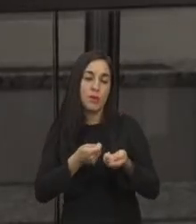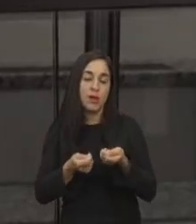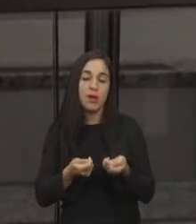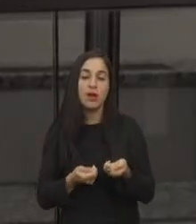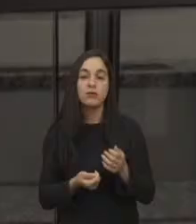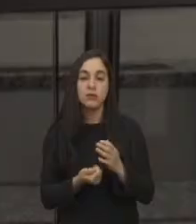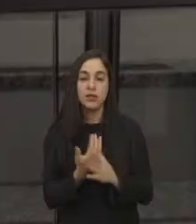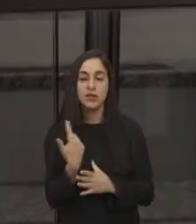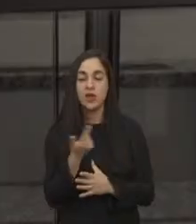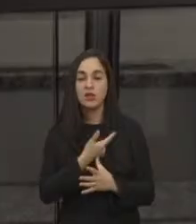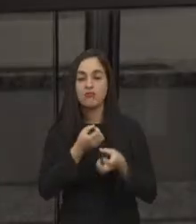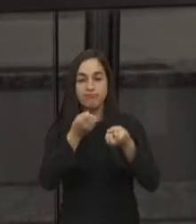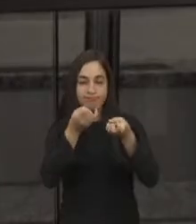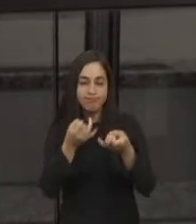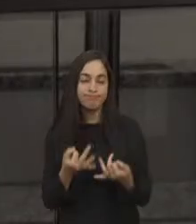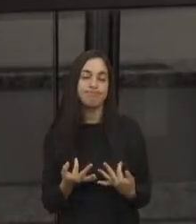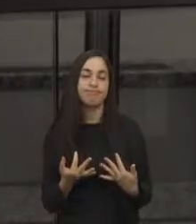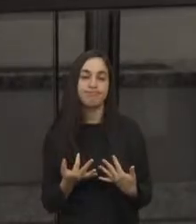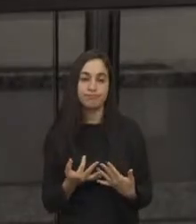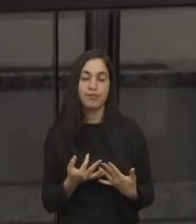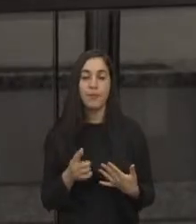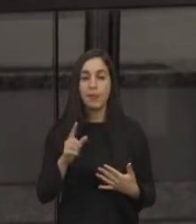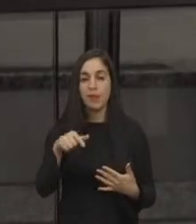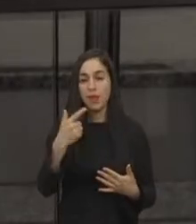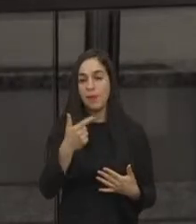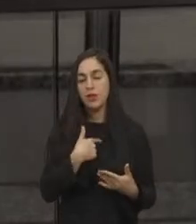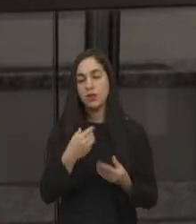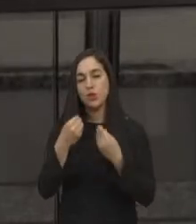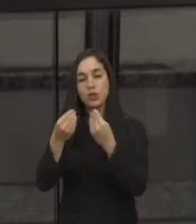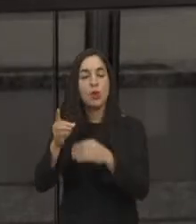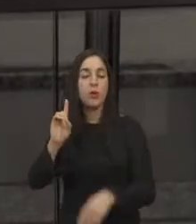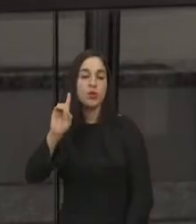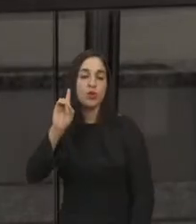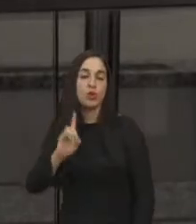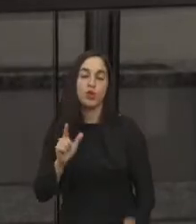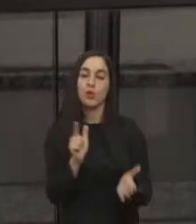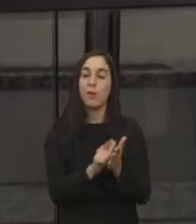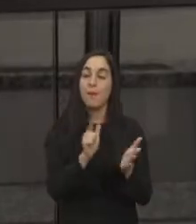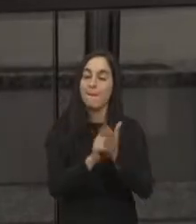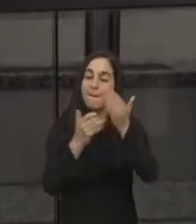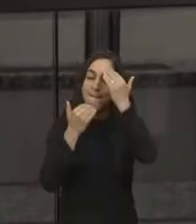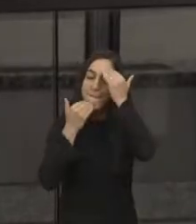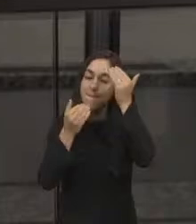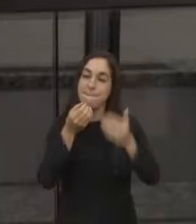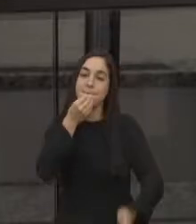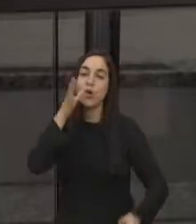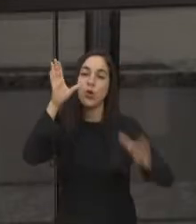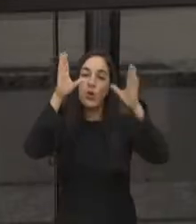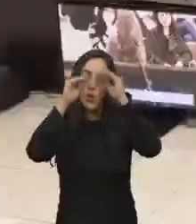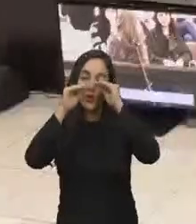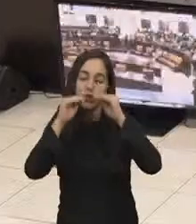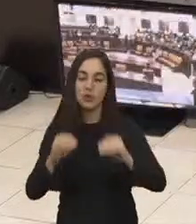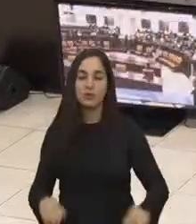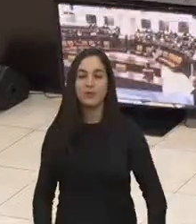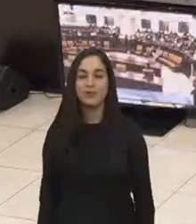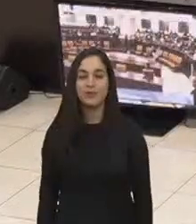tem falado tanto. Então, está aqui, que depois eu passo para os diretores, e eu agradeço. Boa noite.